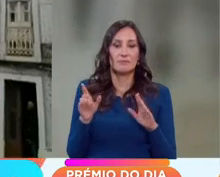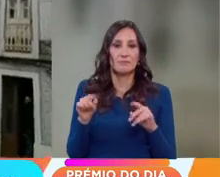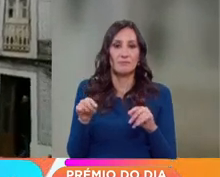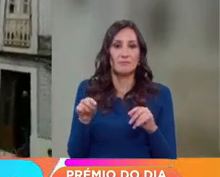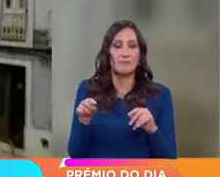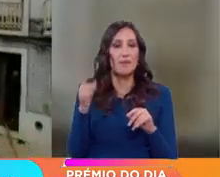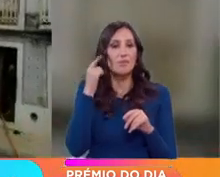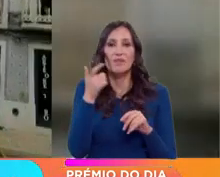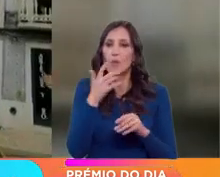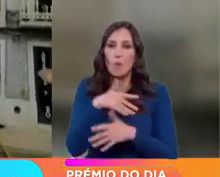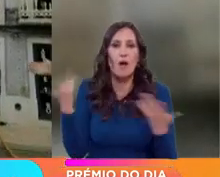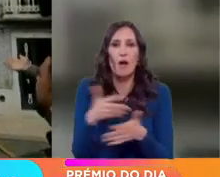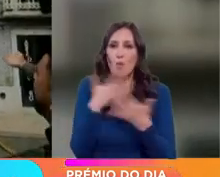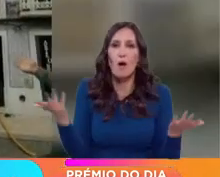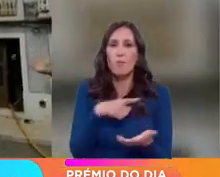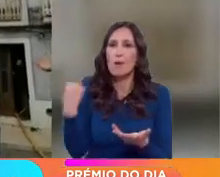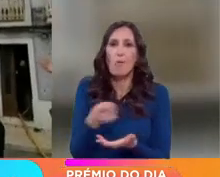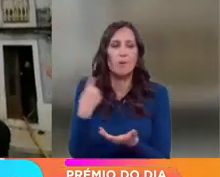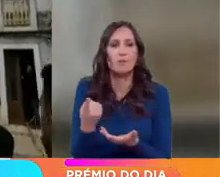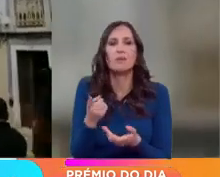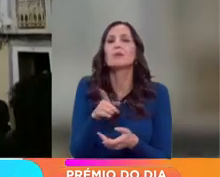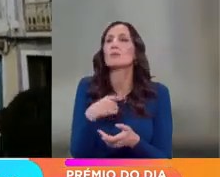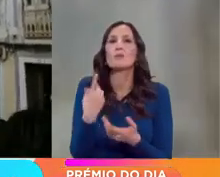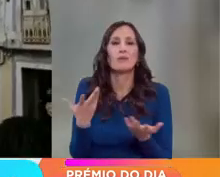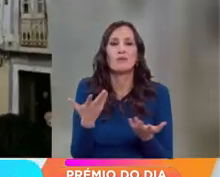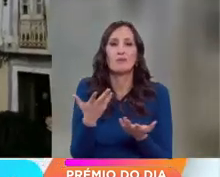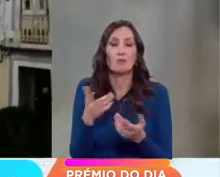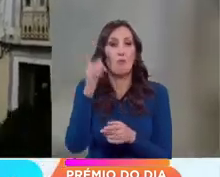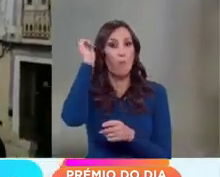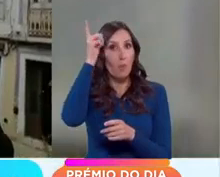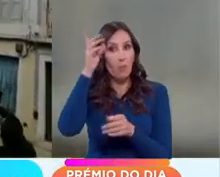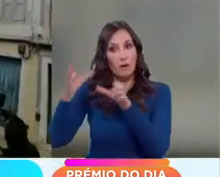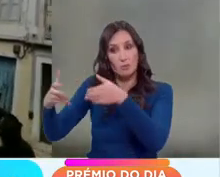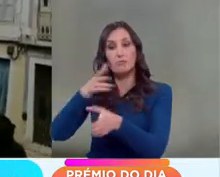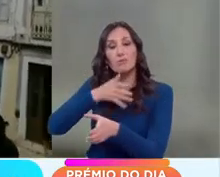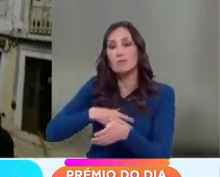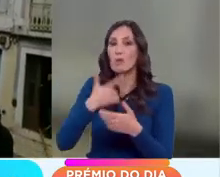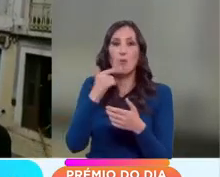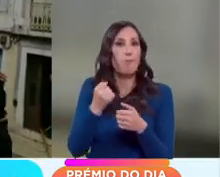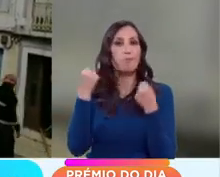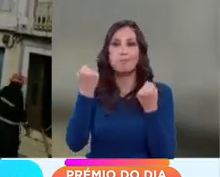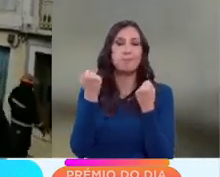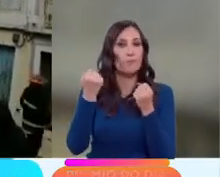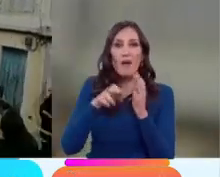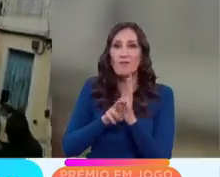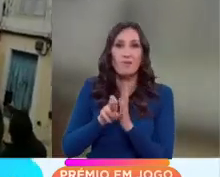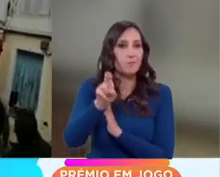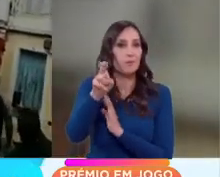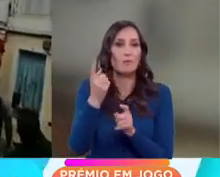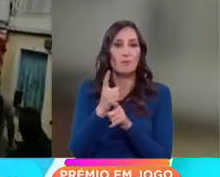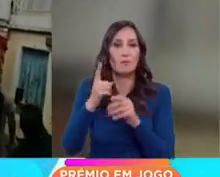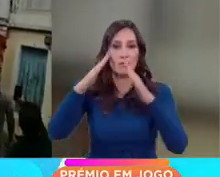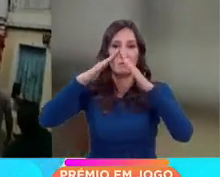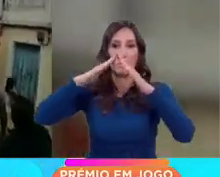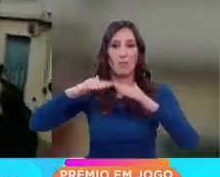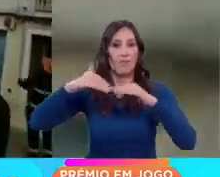Ouve-se dizer não dá, não dá, não... O que é que não dava? O que é que diziam que não dava? Os bombeiros disseram que não dava para lá chegar. Porquê? Por causa do telhado